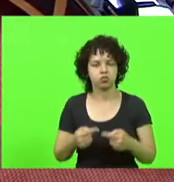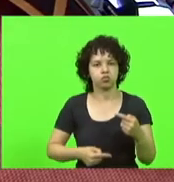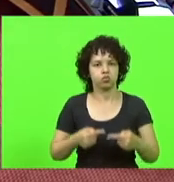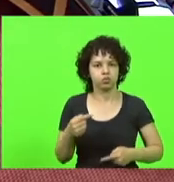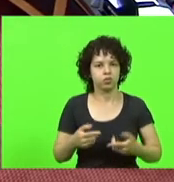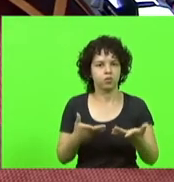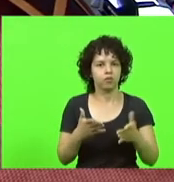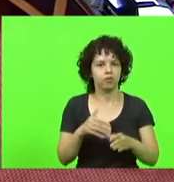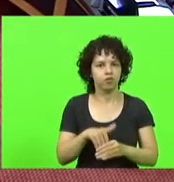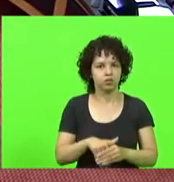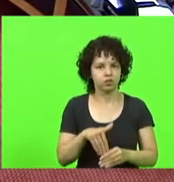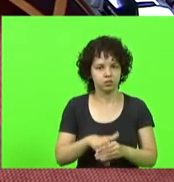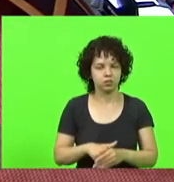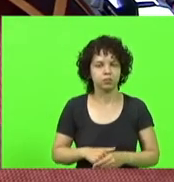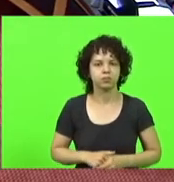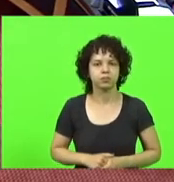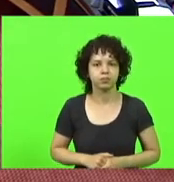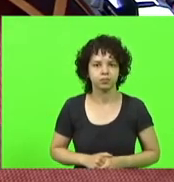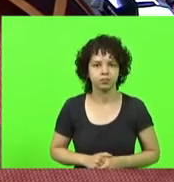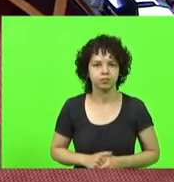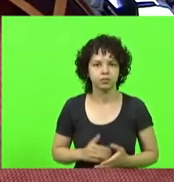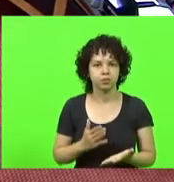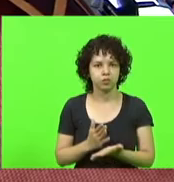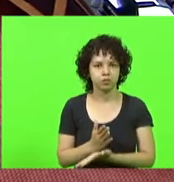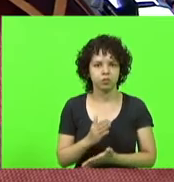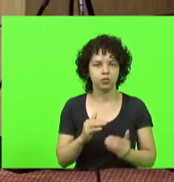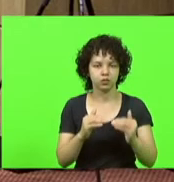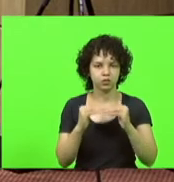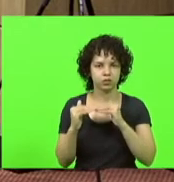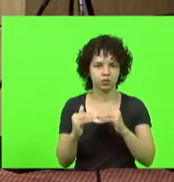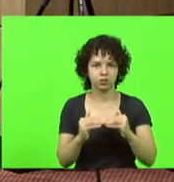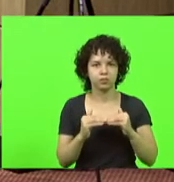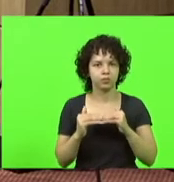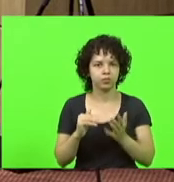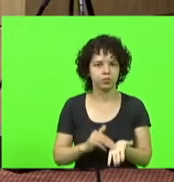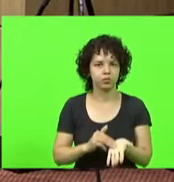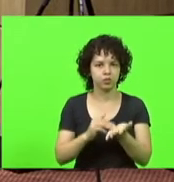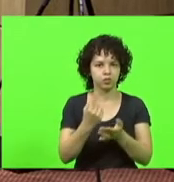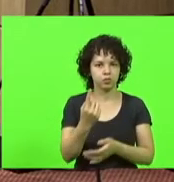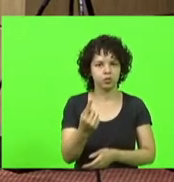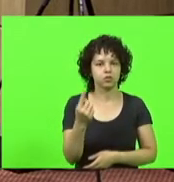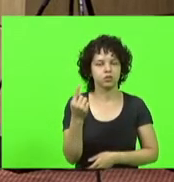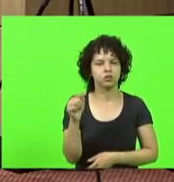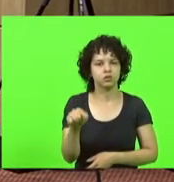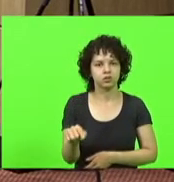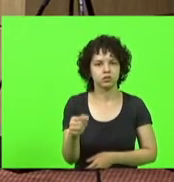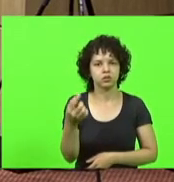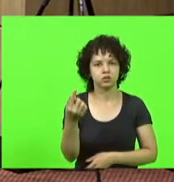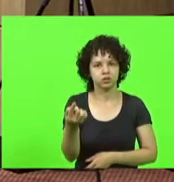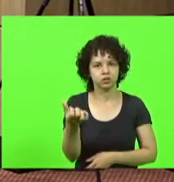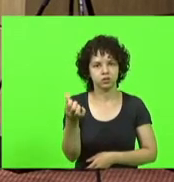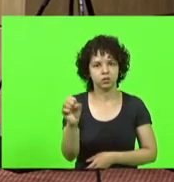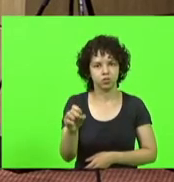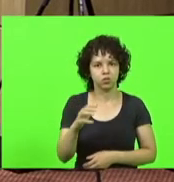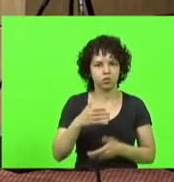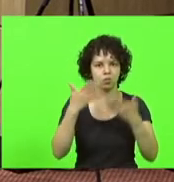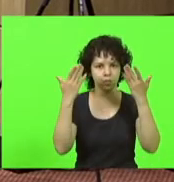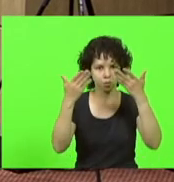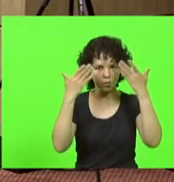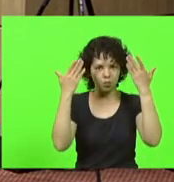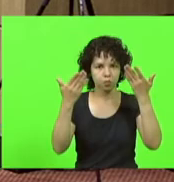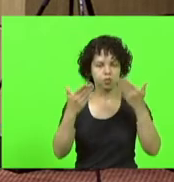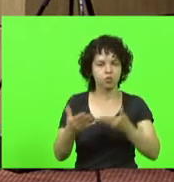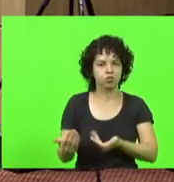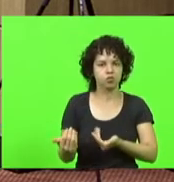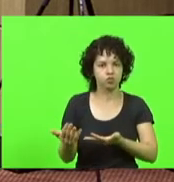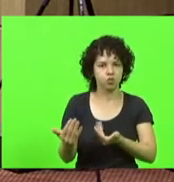votação. Deputados que aprovam, permaneçam como se encontram. Aprovado por unanimidade. Moção 1168, autor deputado José Milton Schaefer, cumprimentando o jovem Eduardo